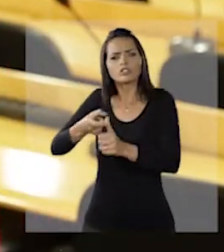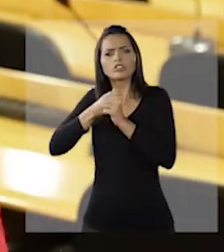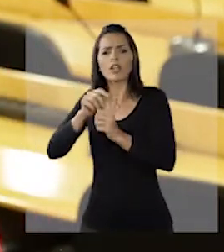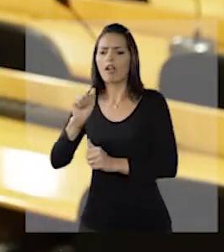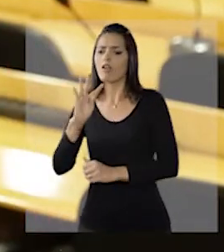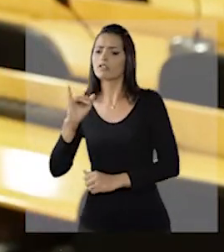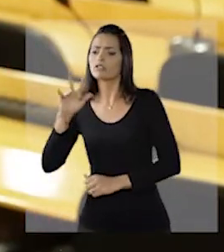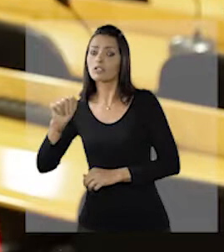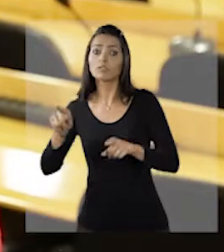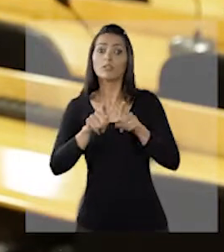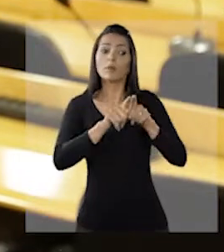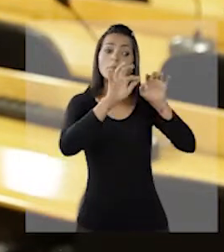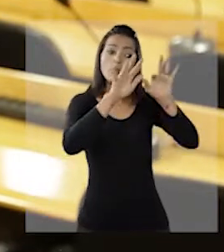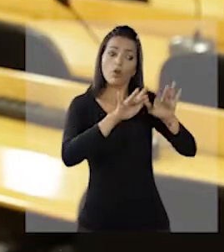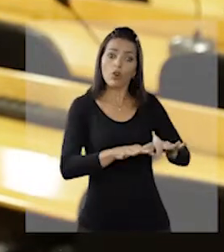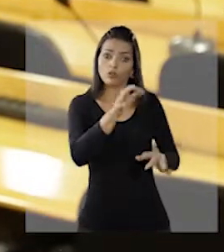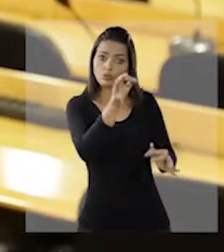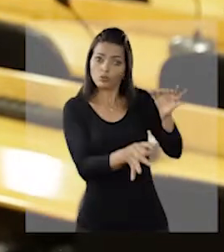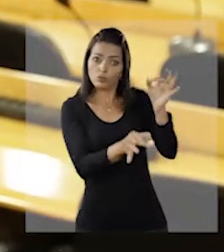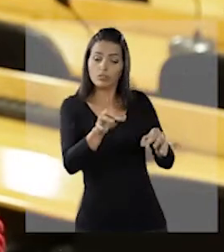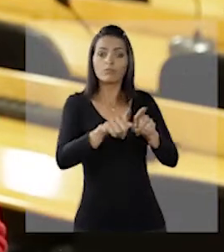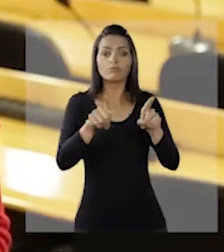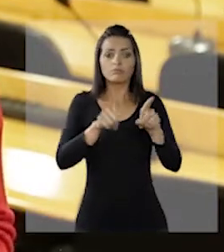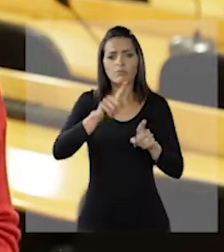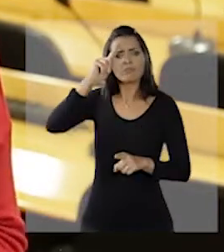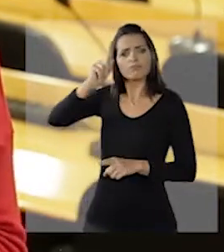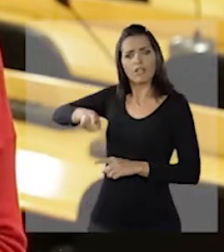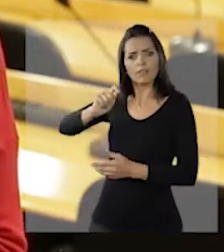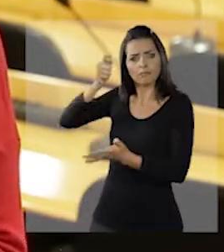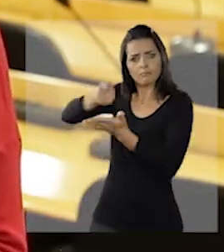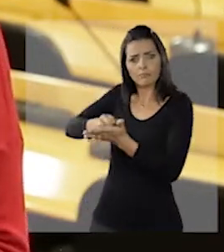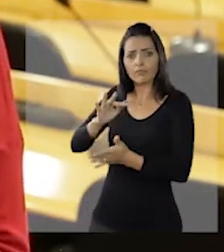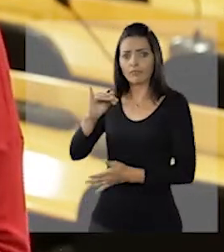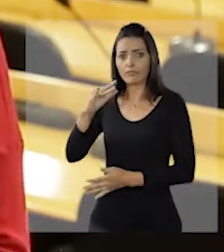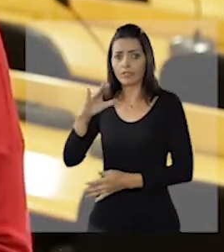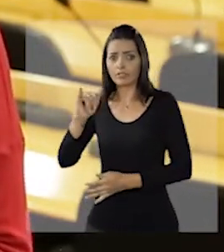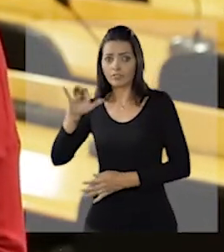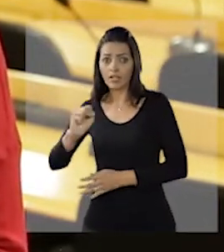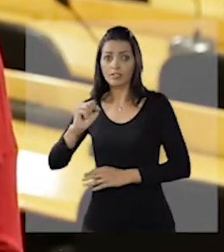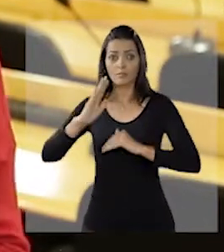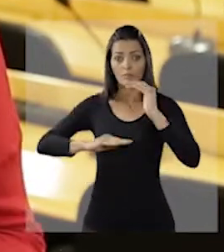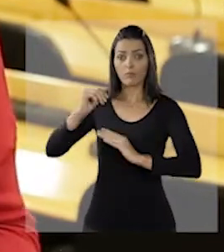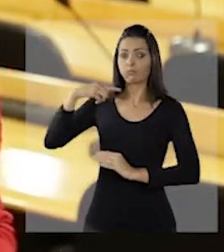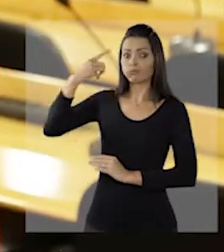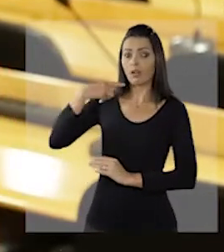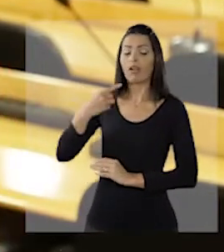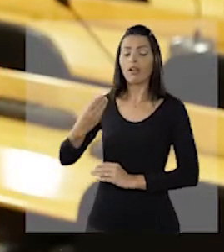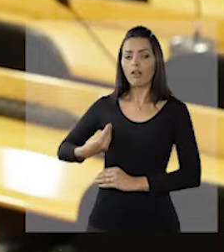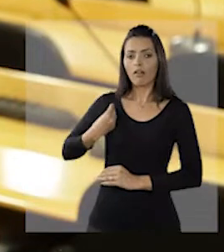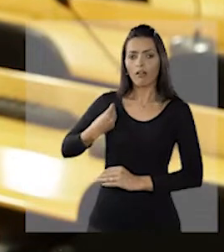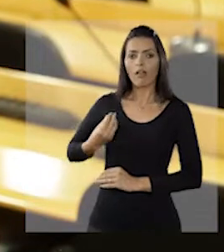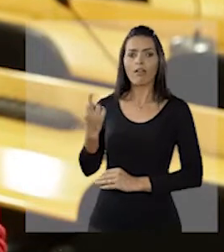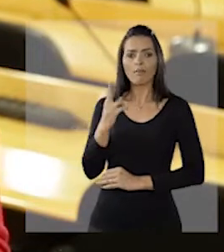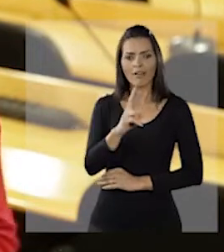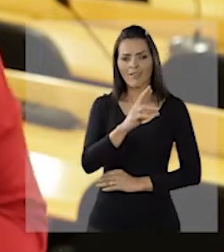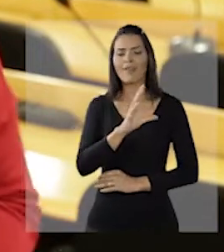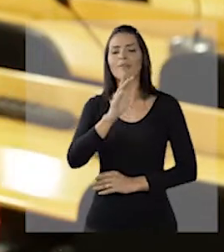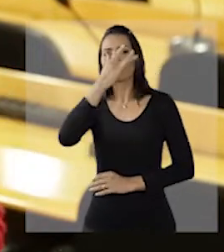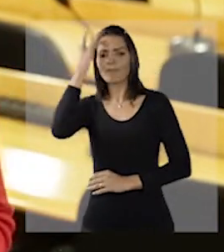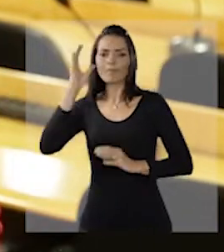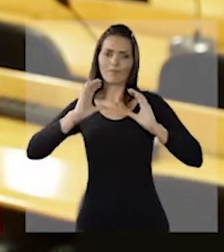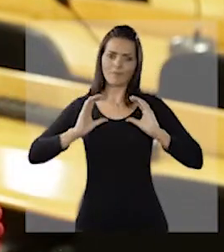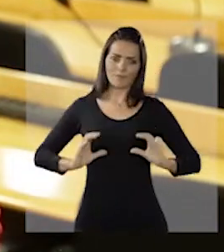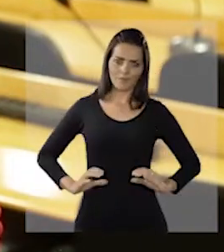à dívida ativa, mas também a processos judiciais e execuções fiscais em que os profissionais atuam representando